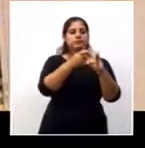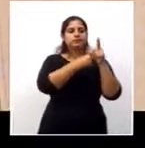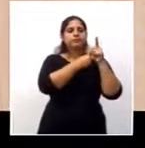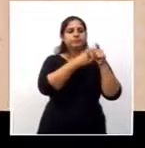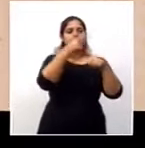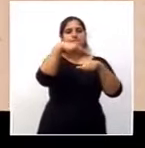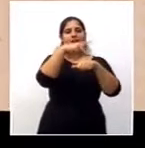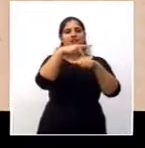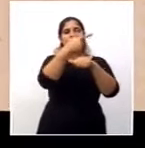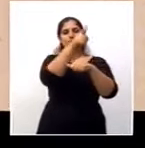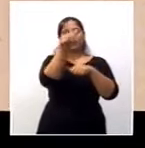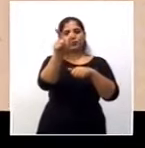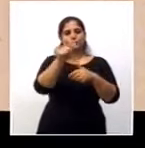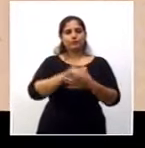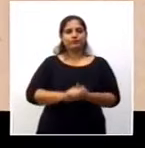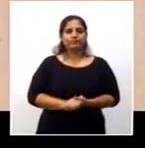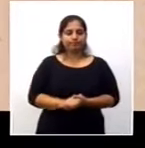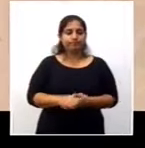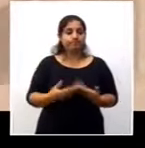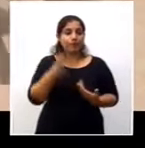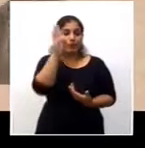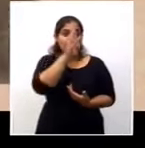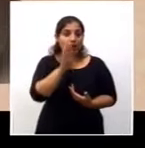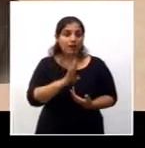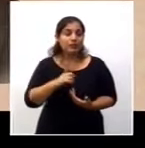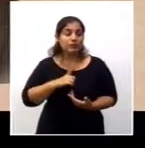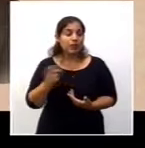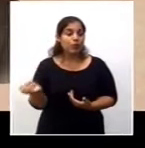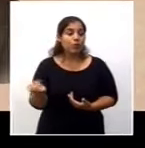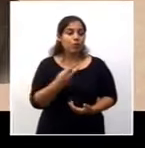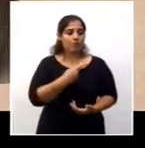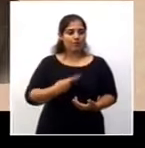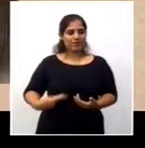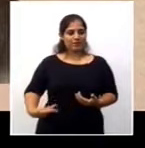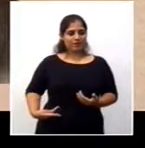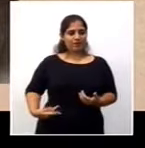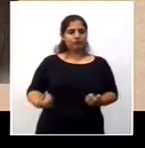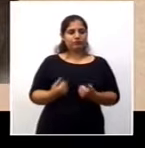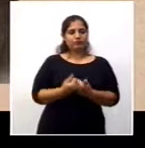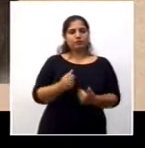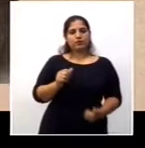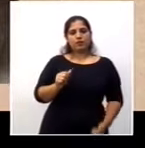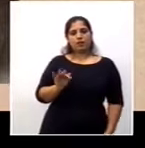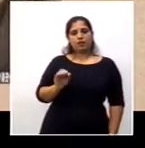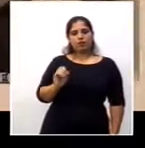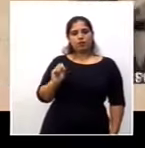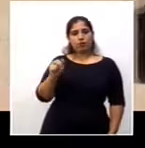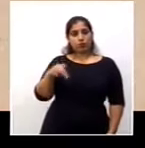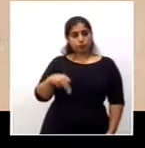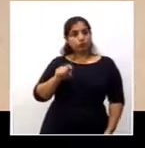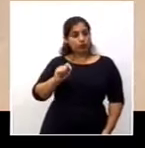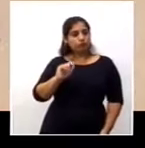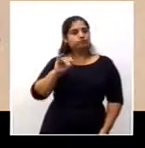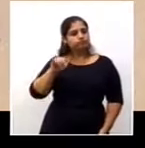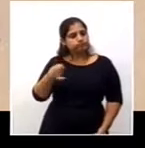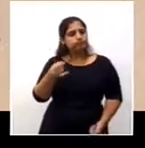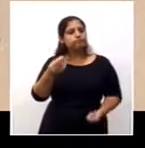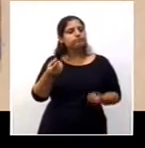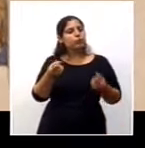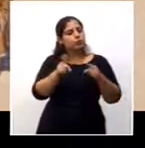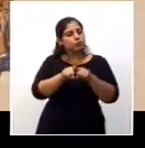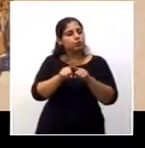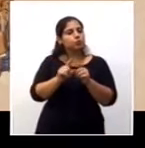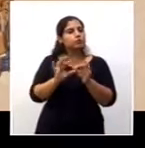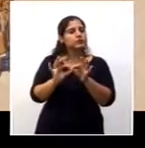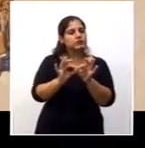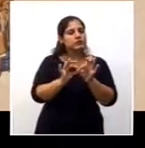exterior. O Brasil tem um novo presidente, Afonso Pena, que dá um jeito de colocar a União